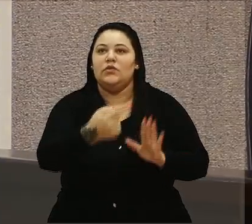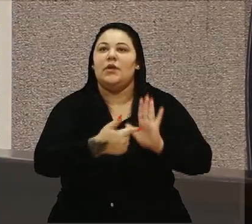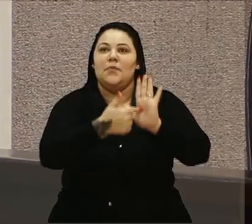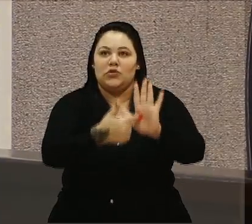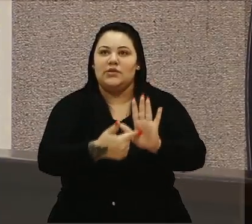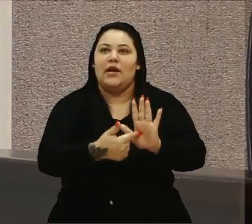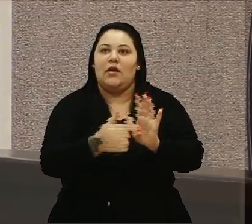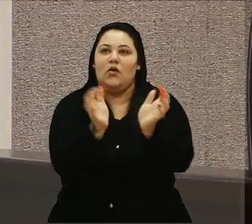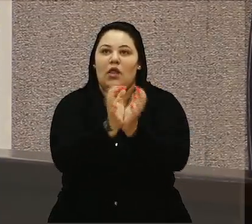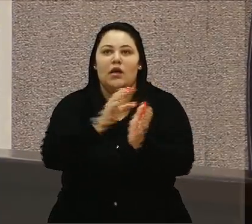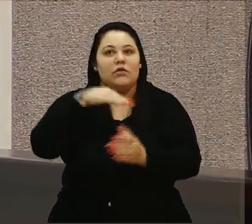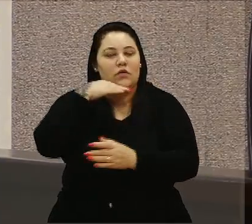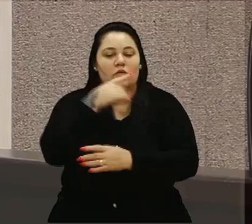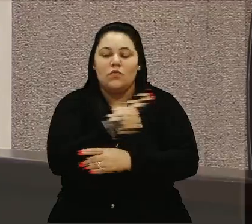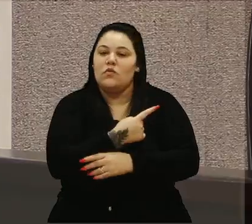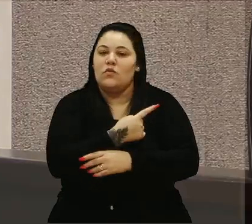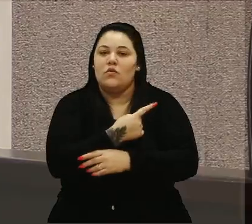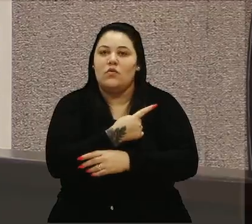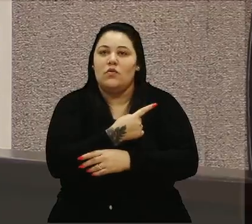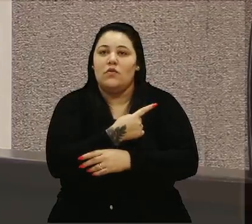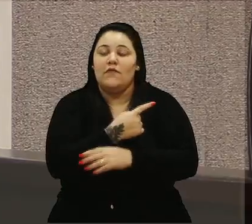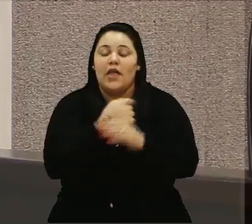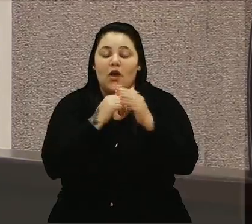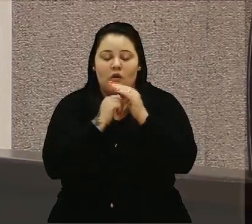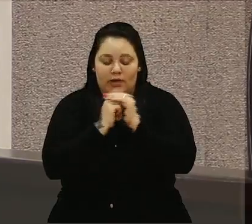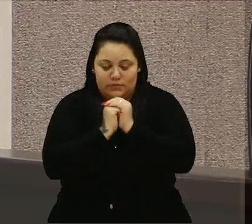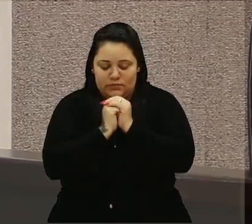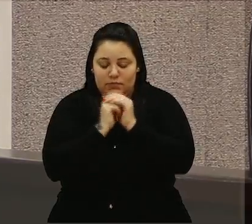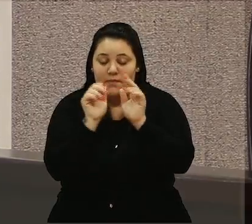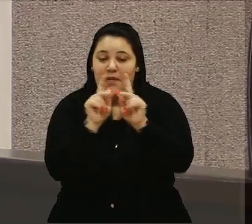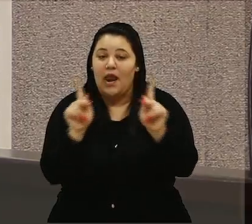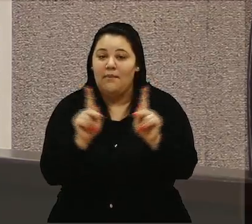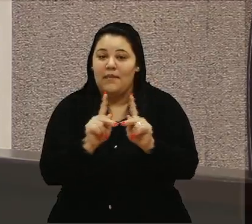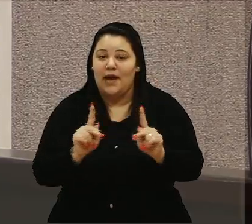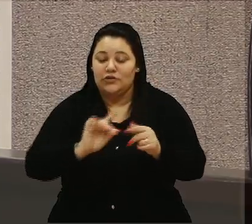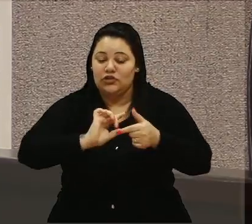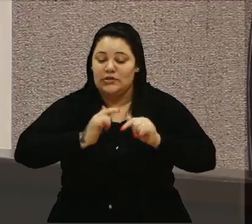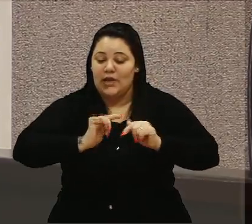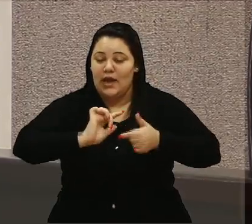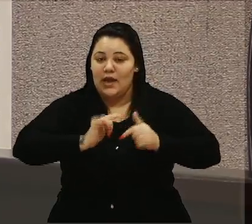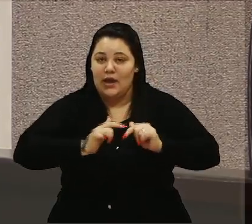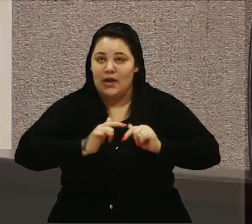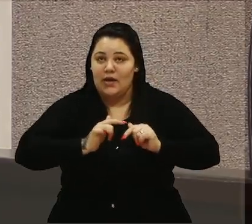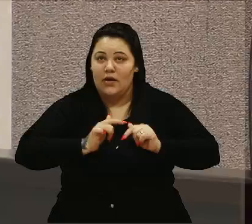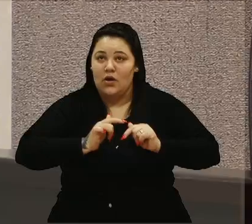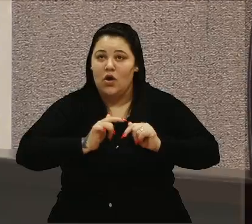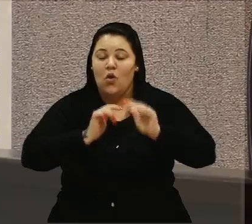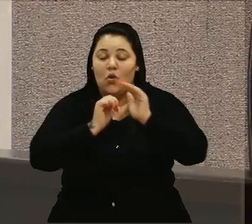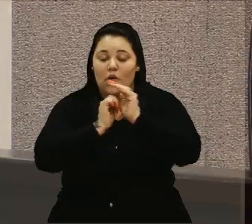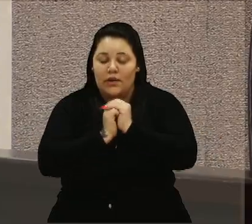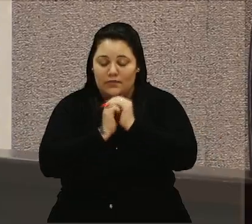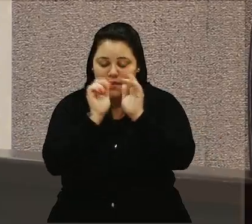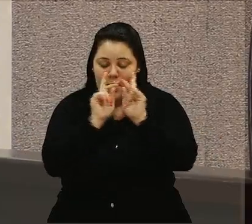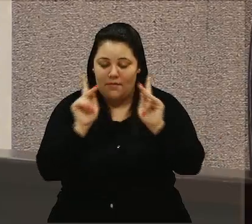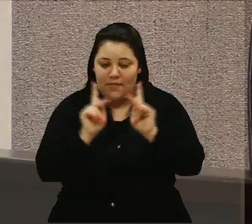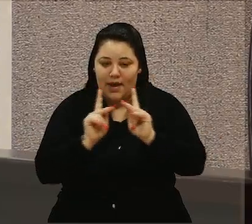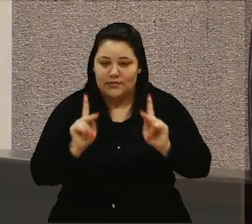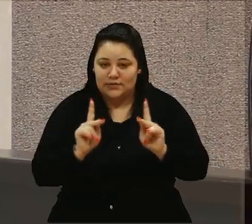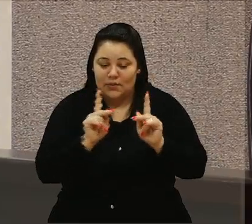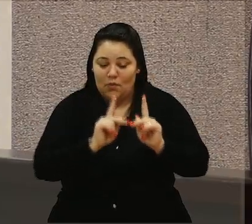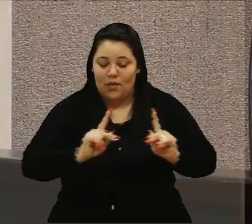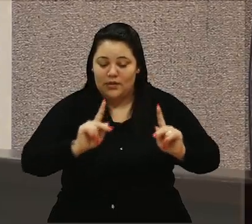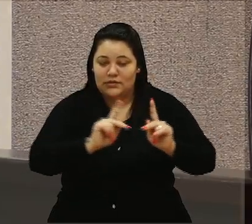a fala no telão. Eu disse, oremos pela paz de Israel, oremos pela paz do povo iraniano e pelo